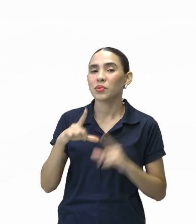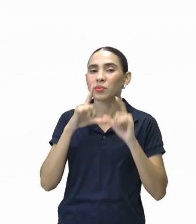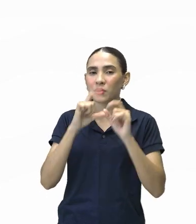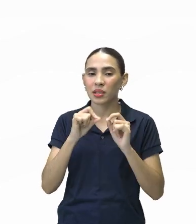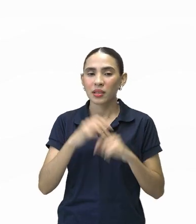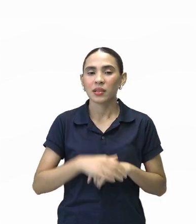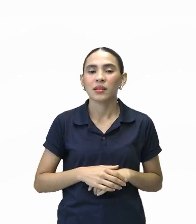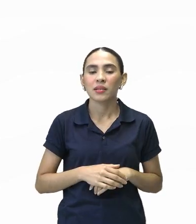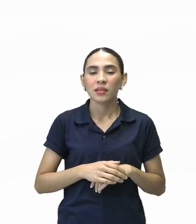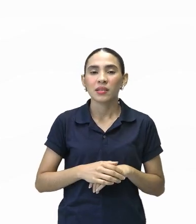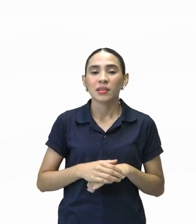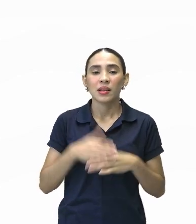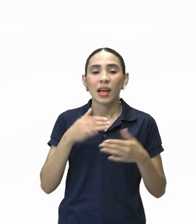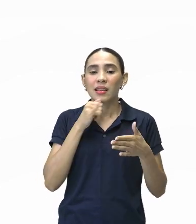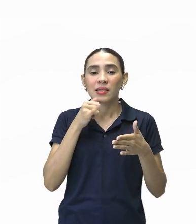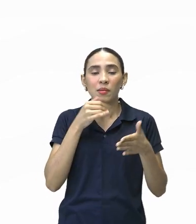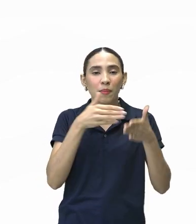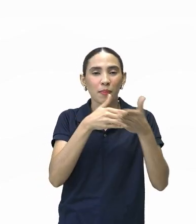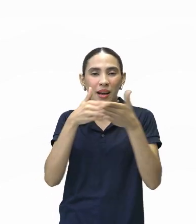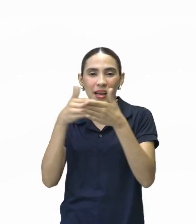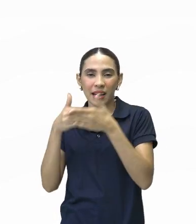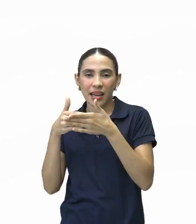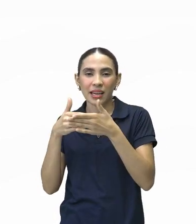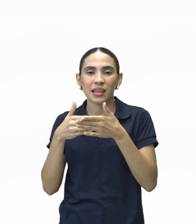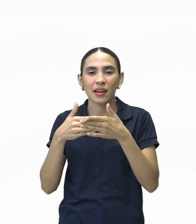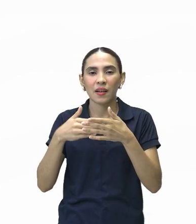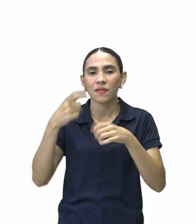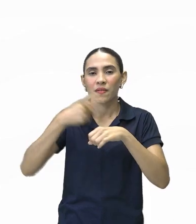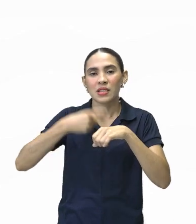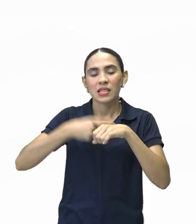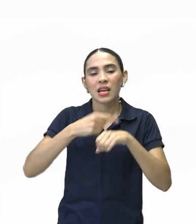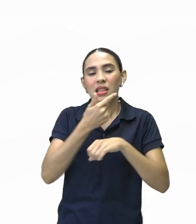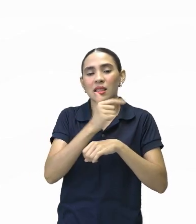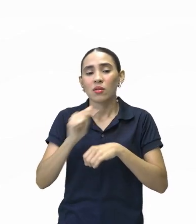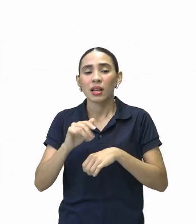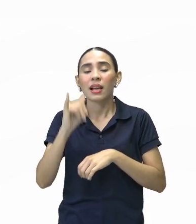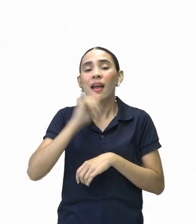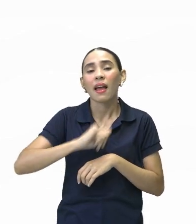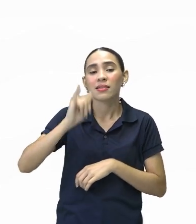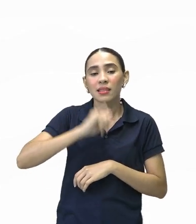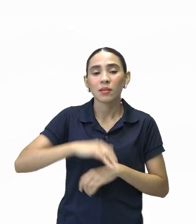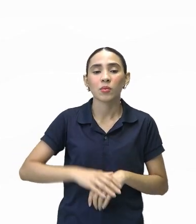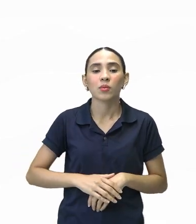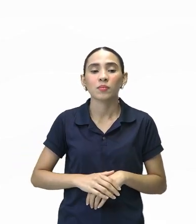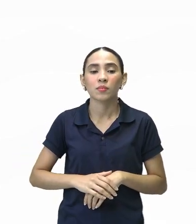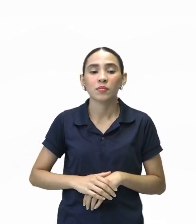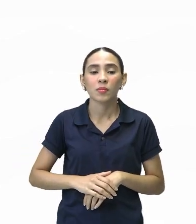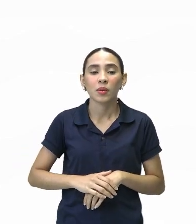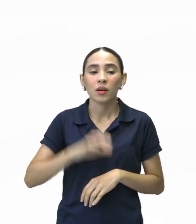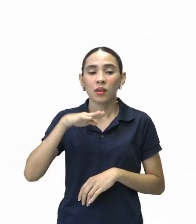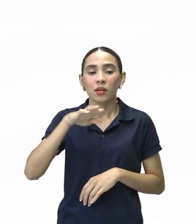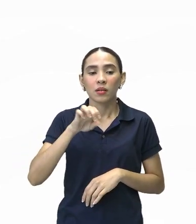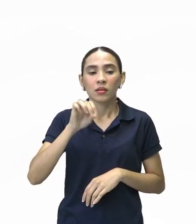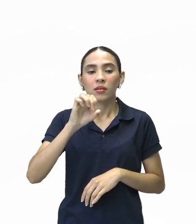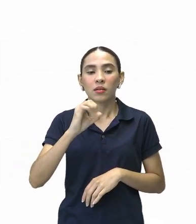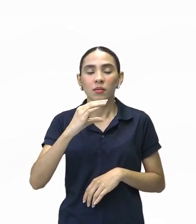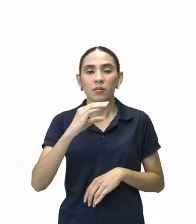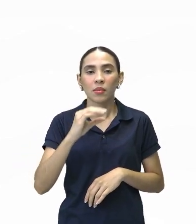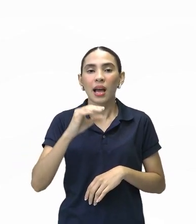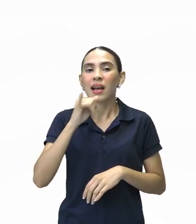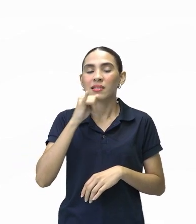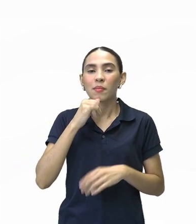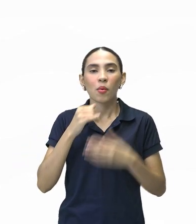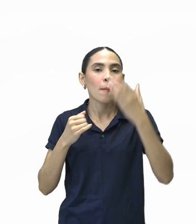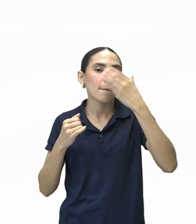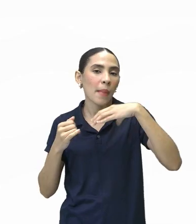um efeito sem barreiras físicas, né? E trago como exemplo para vocês as moscas da maçã. As